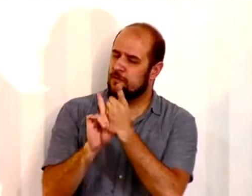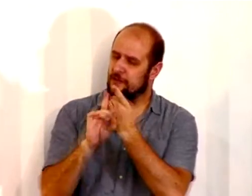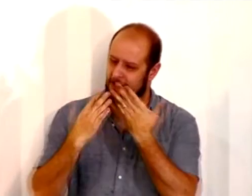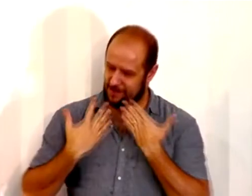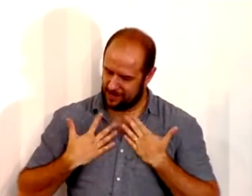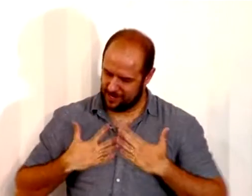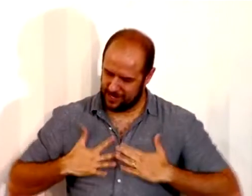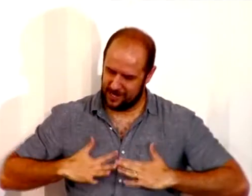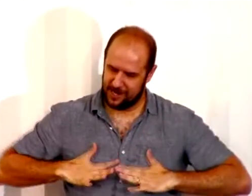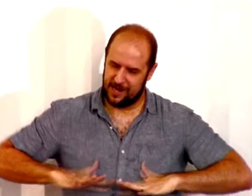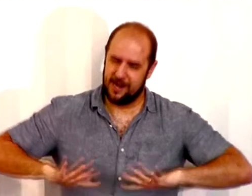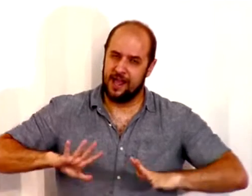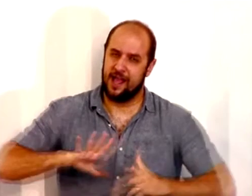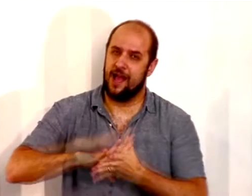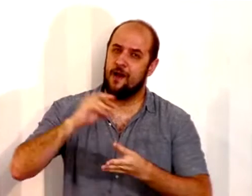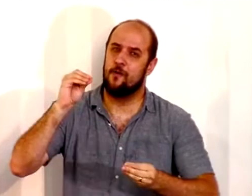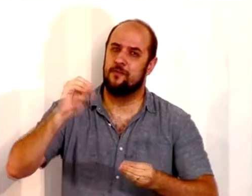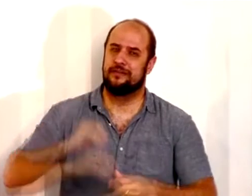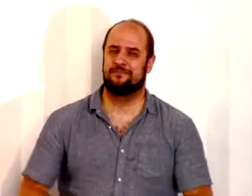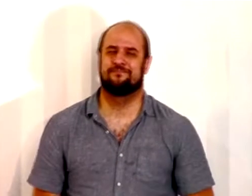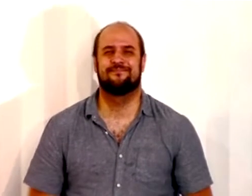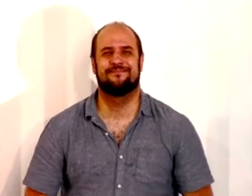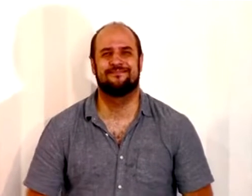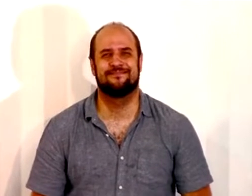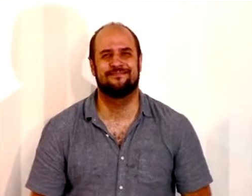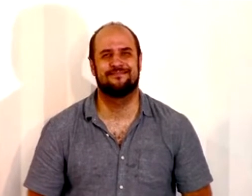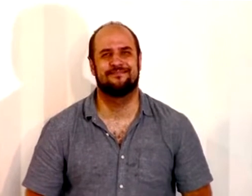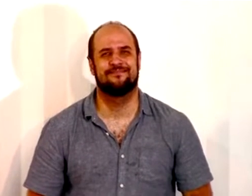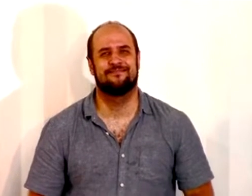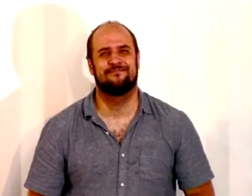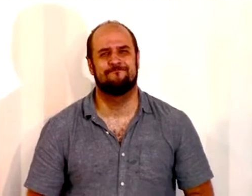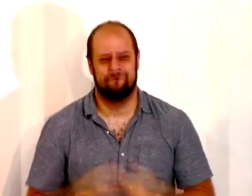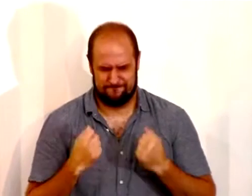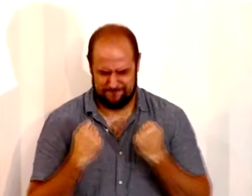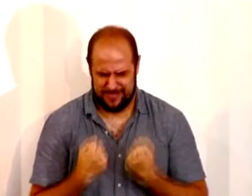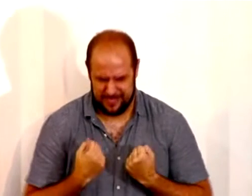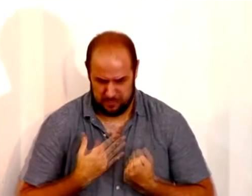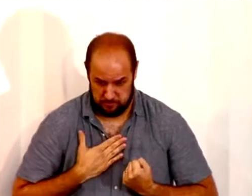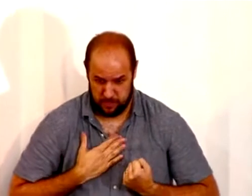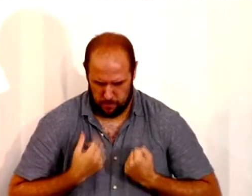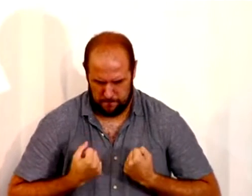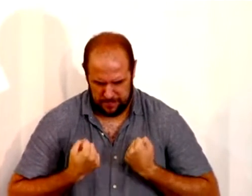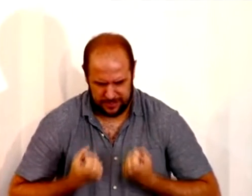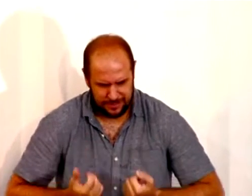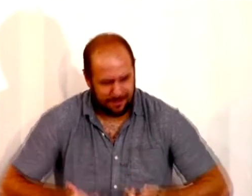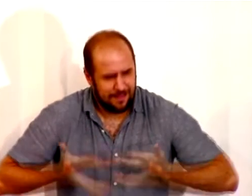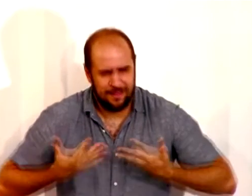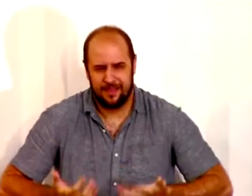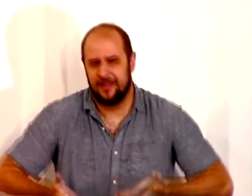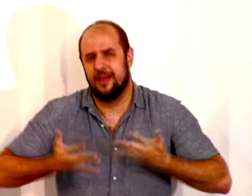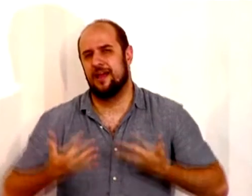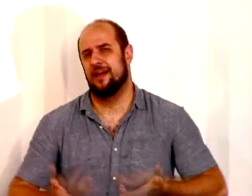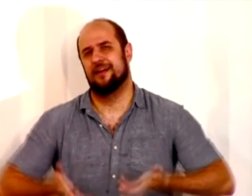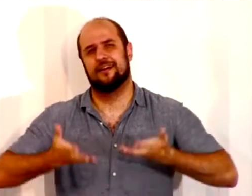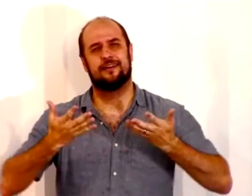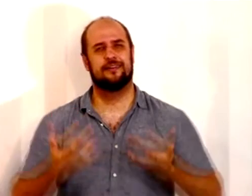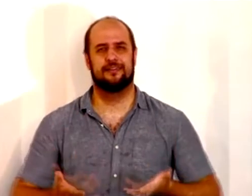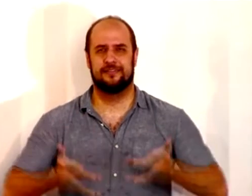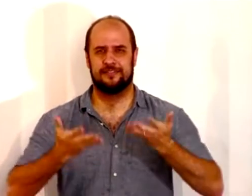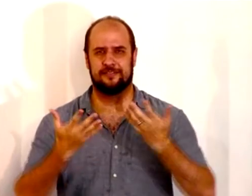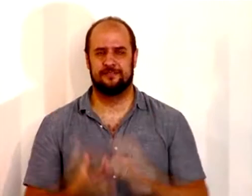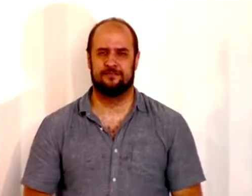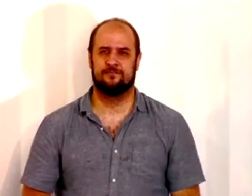para as vossas almas. Meu jugo é suave e o meu fardo é leve. Quem tem sido